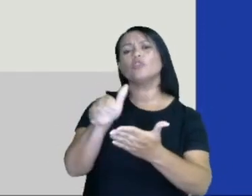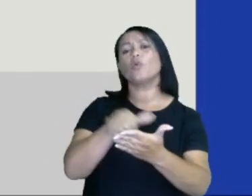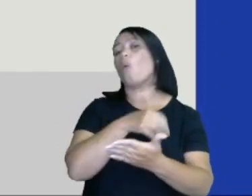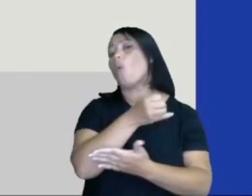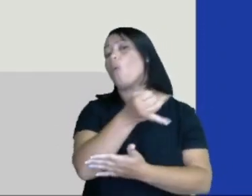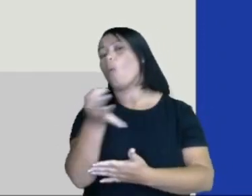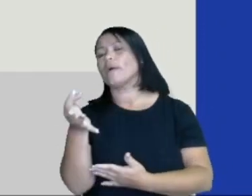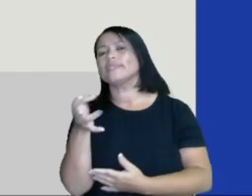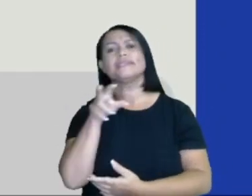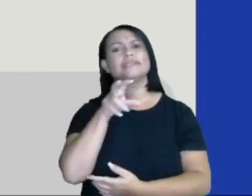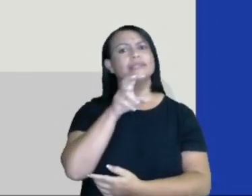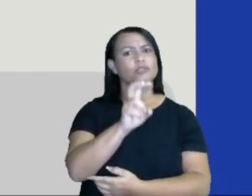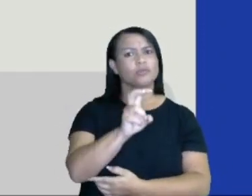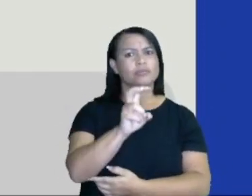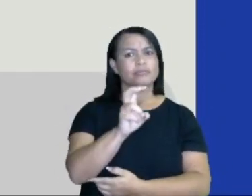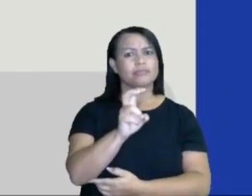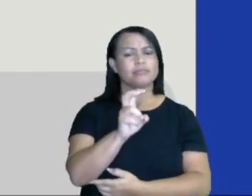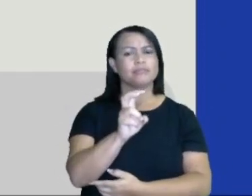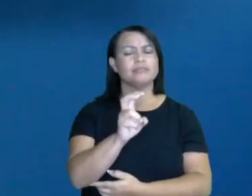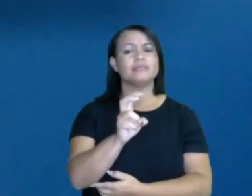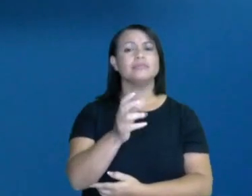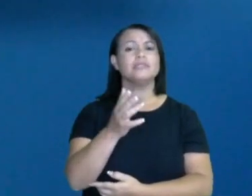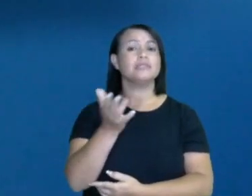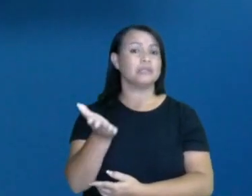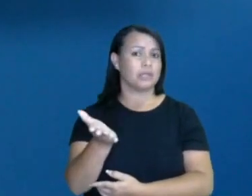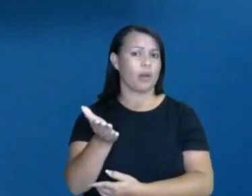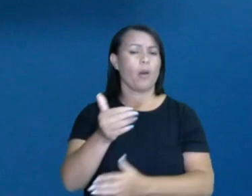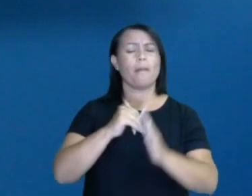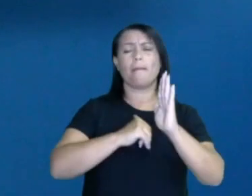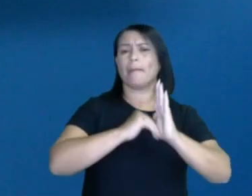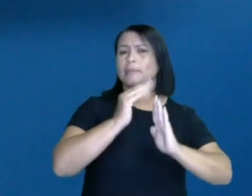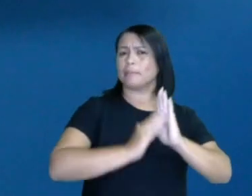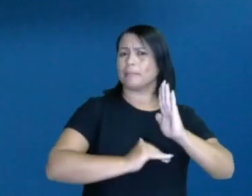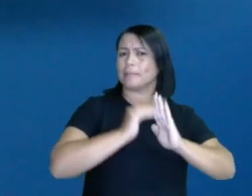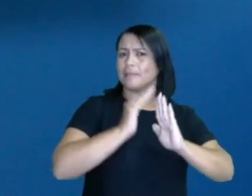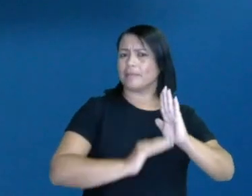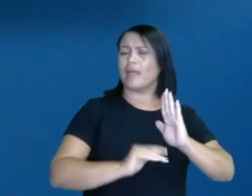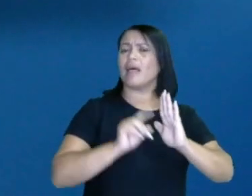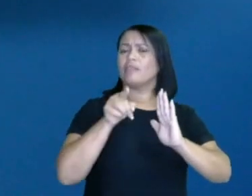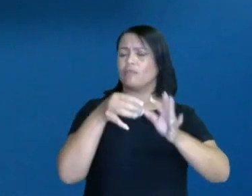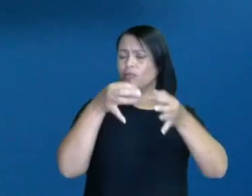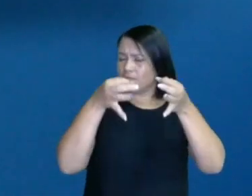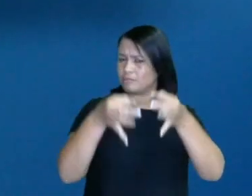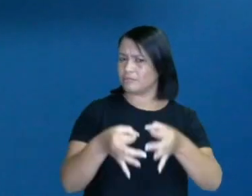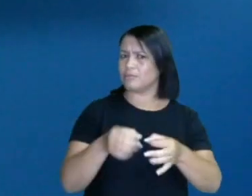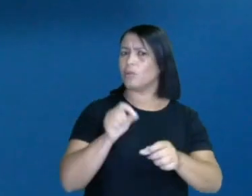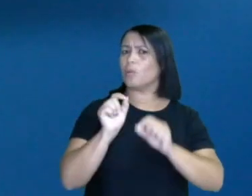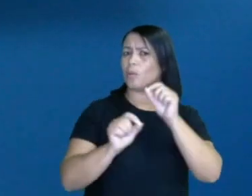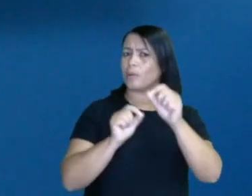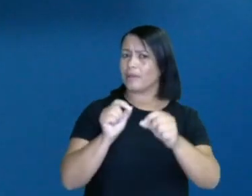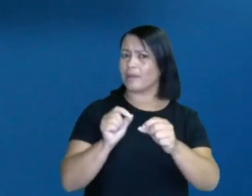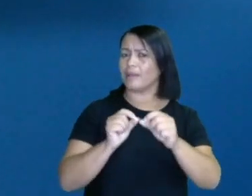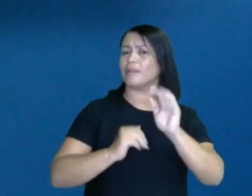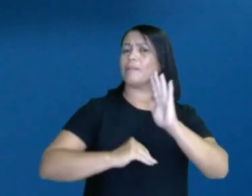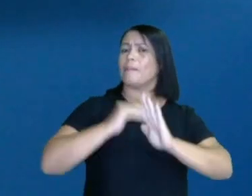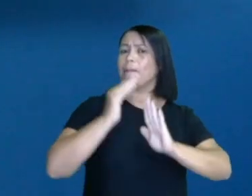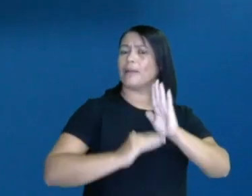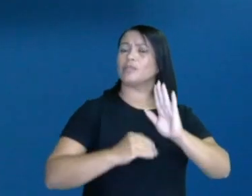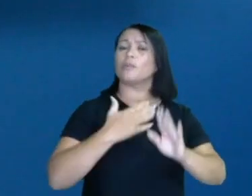quantas? 5. Então, a parte pintada foi justamente a parte do